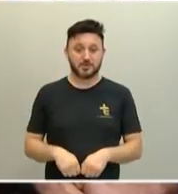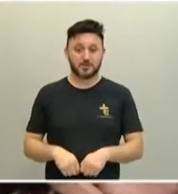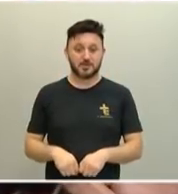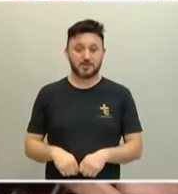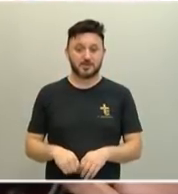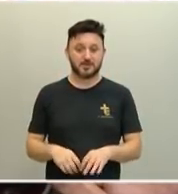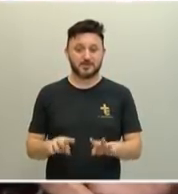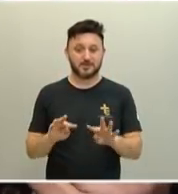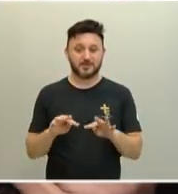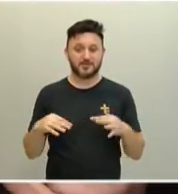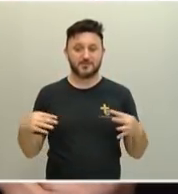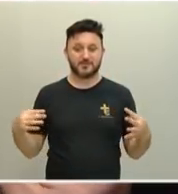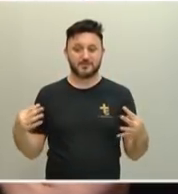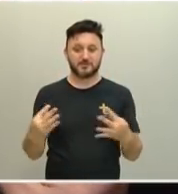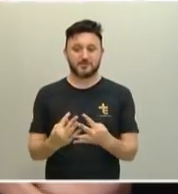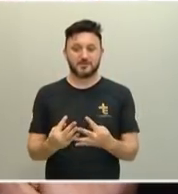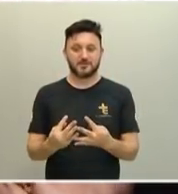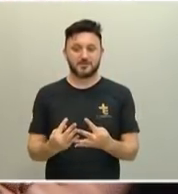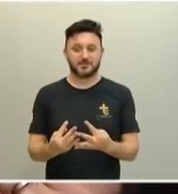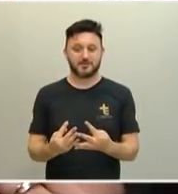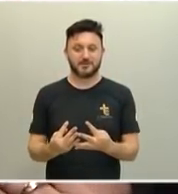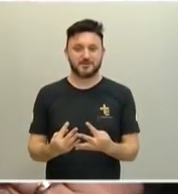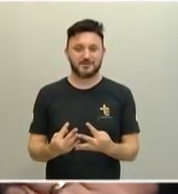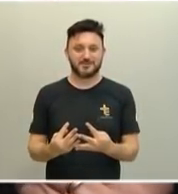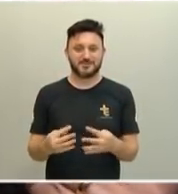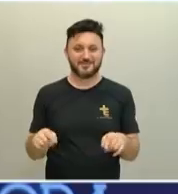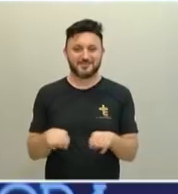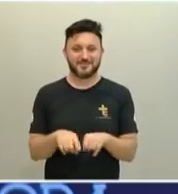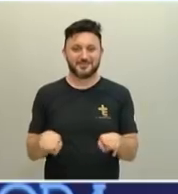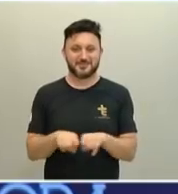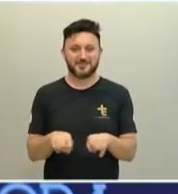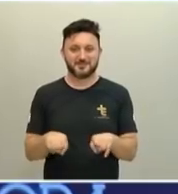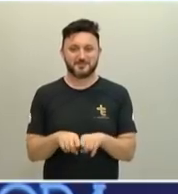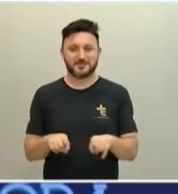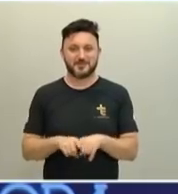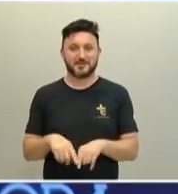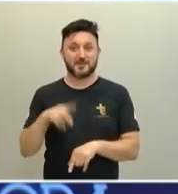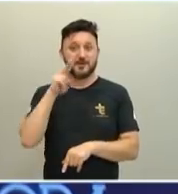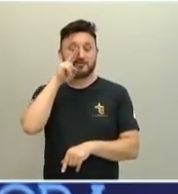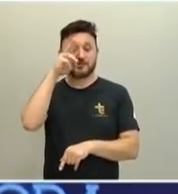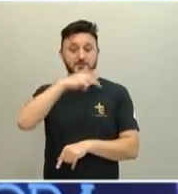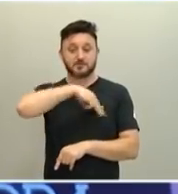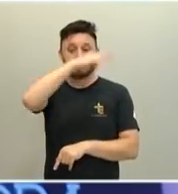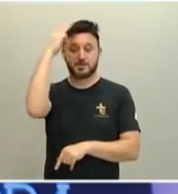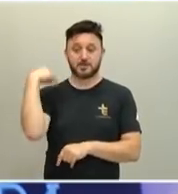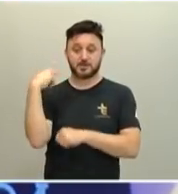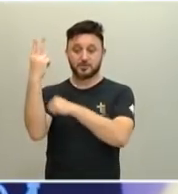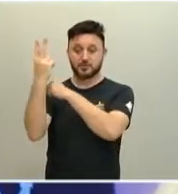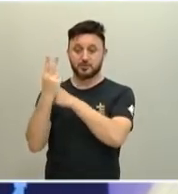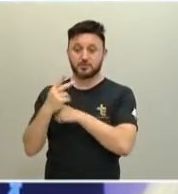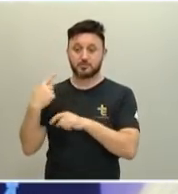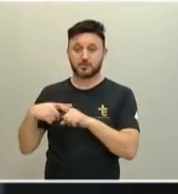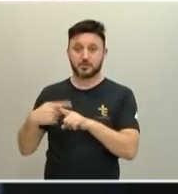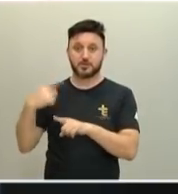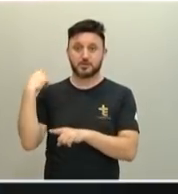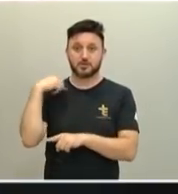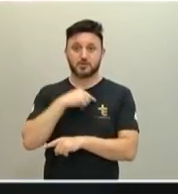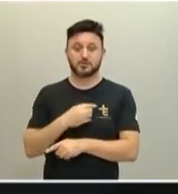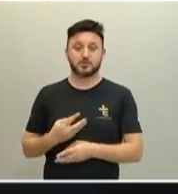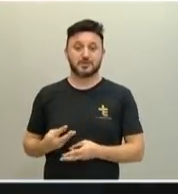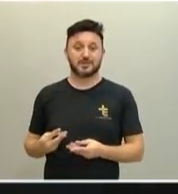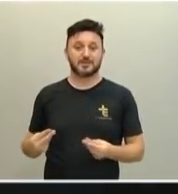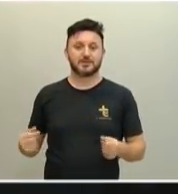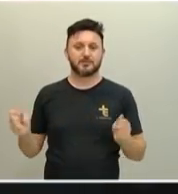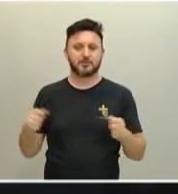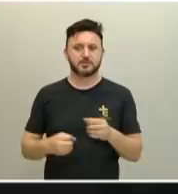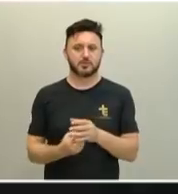e a sua força. A força da sua cruz, a força da intercessão de Maria, para que o nosso deserto possa florescer.